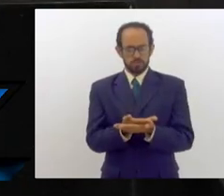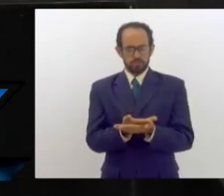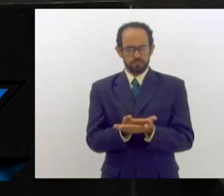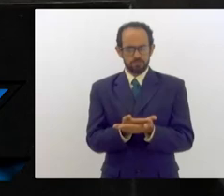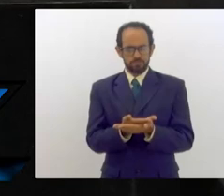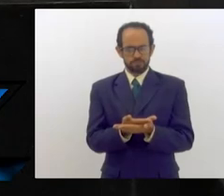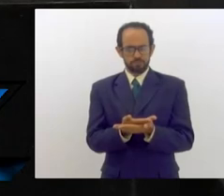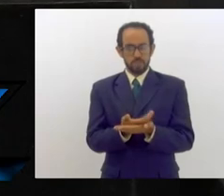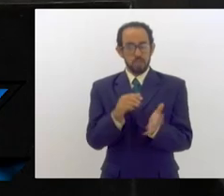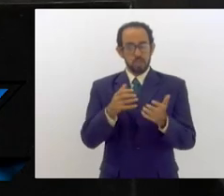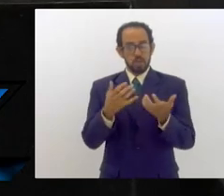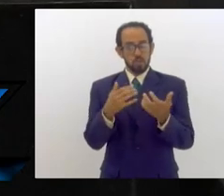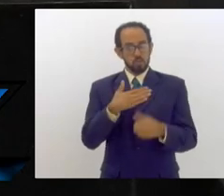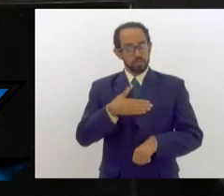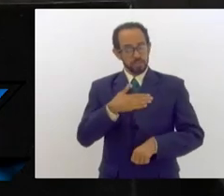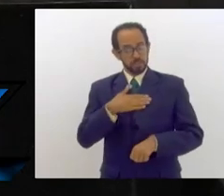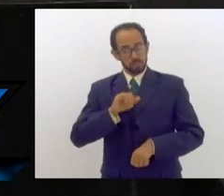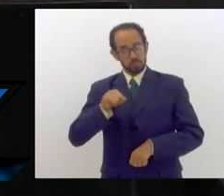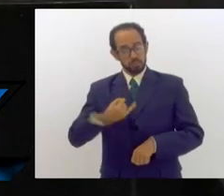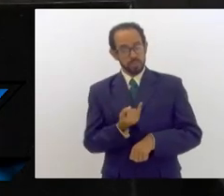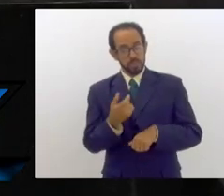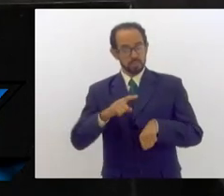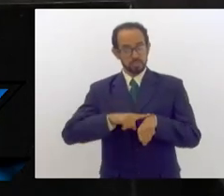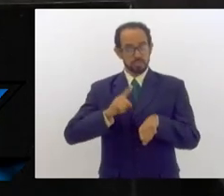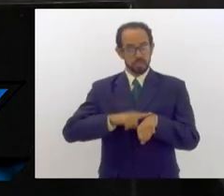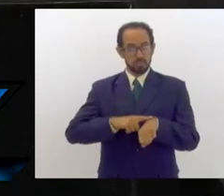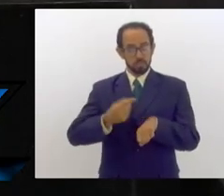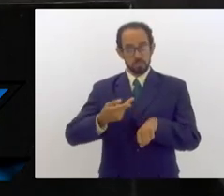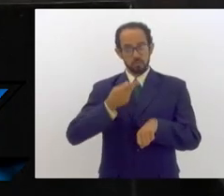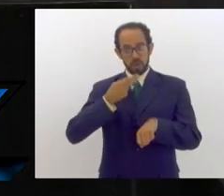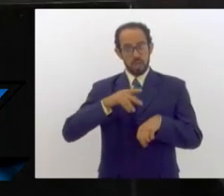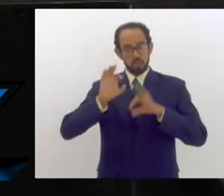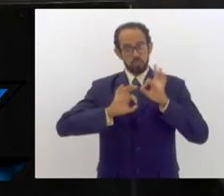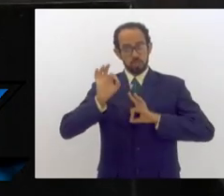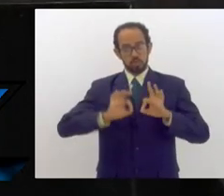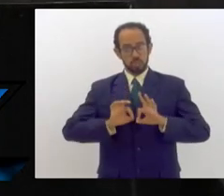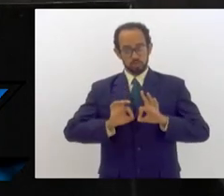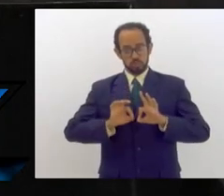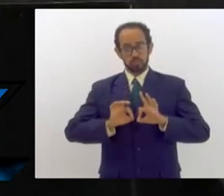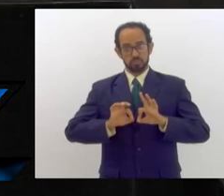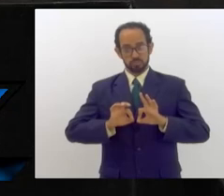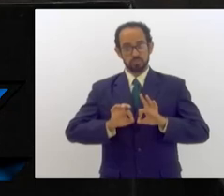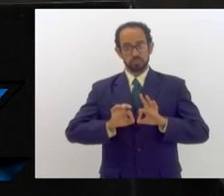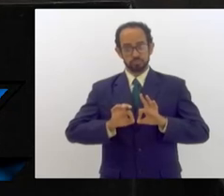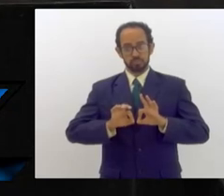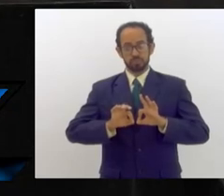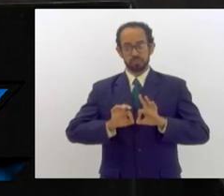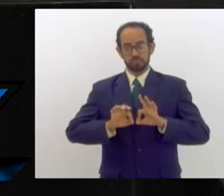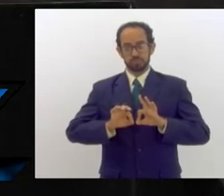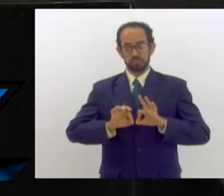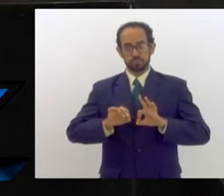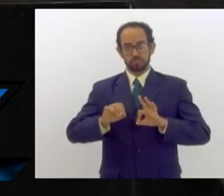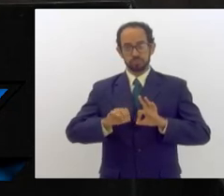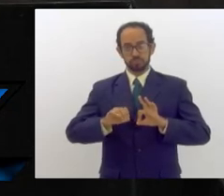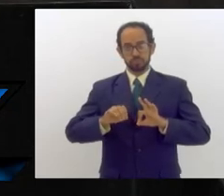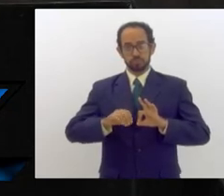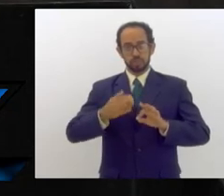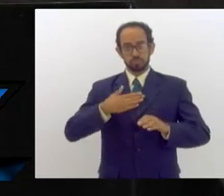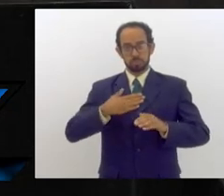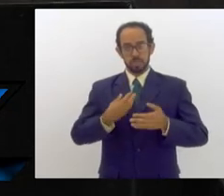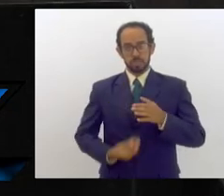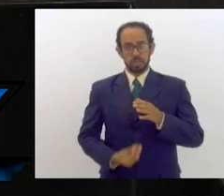mas eu queria aproveitar esse tempo para falar do projeto de nossa autoria